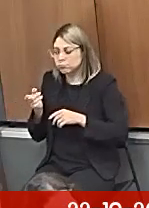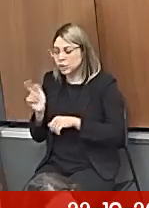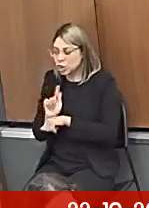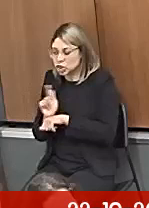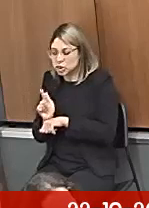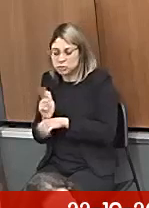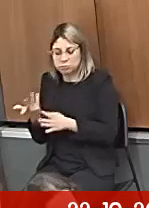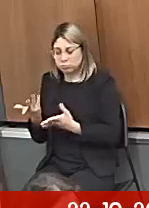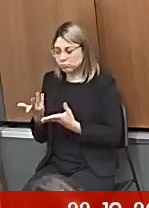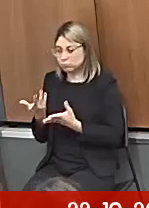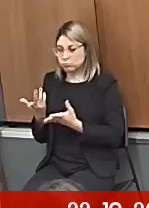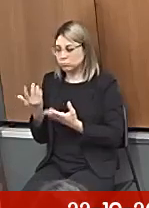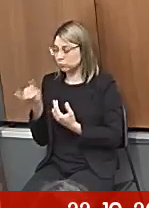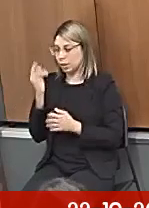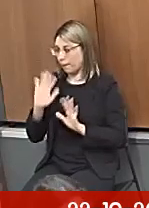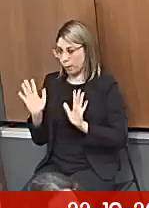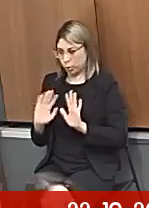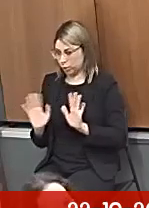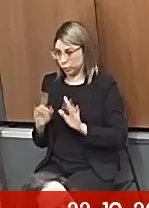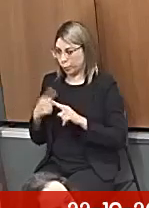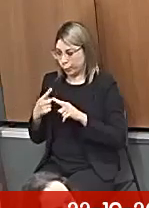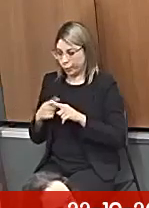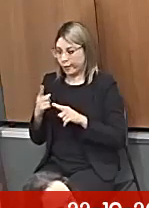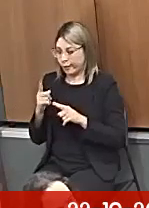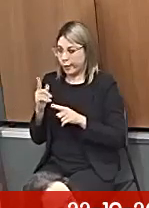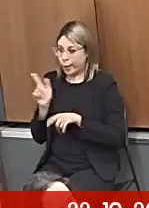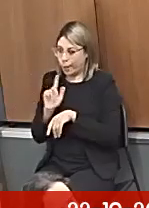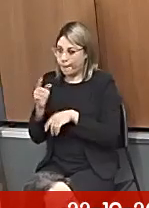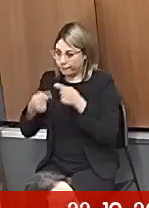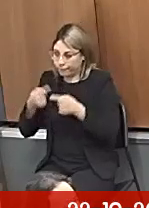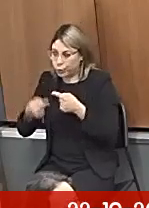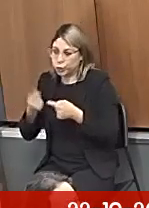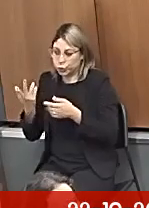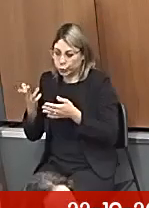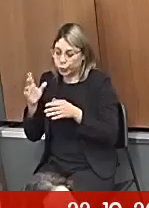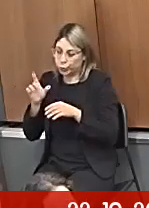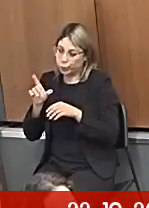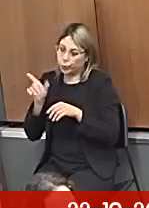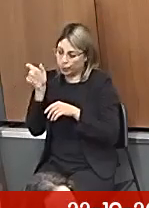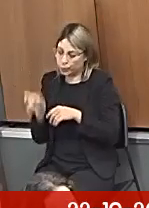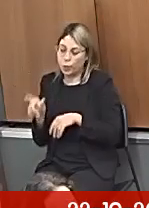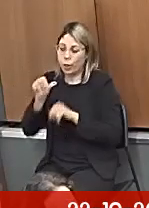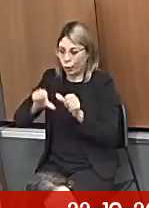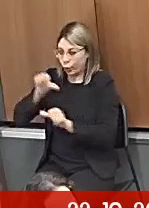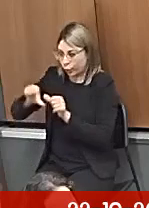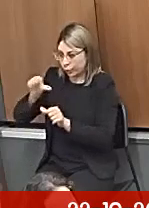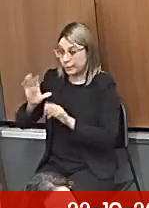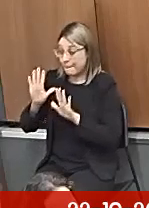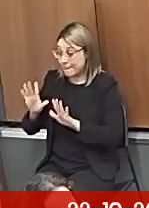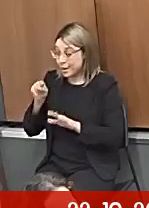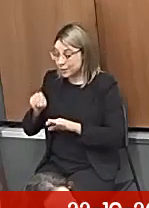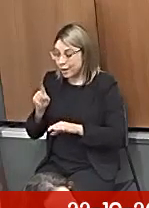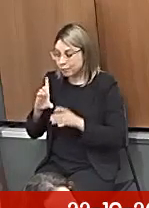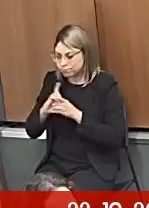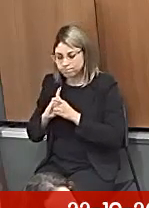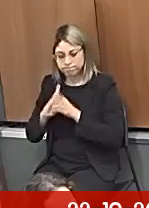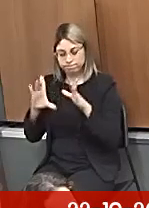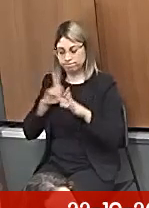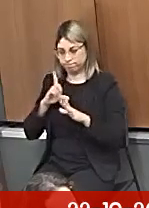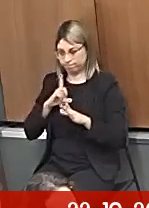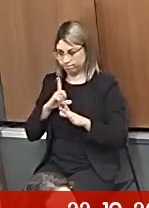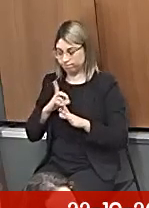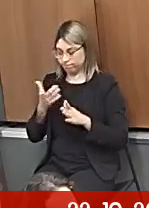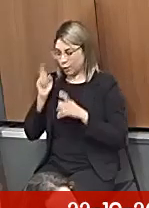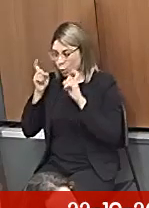são passageiras, a gente sabe disso. Mas é um fórum democrático. É um fórum em